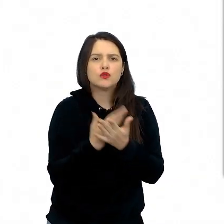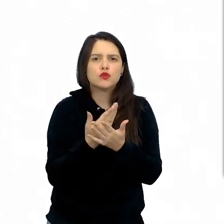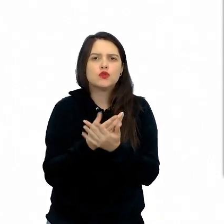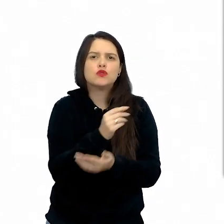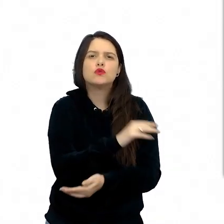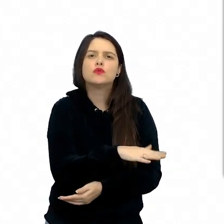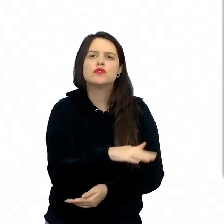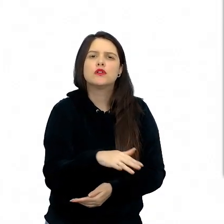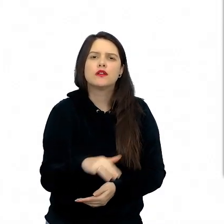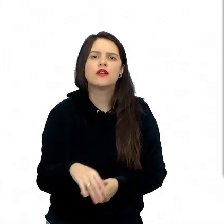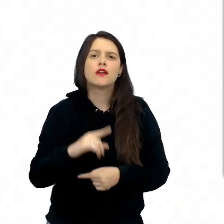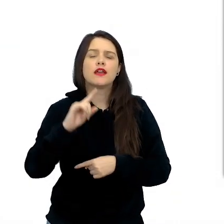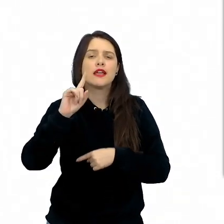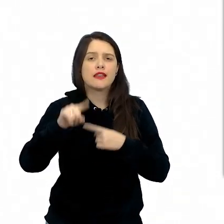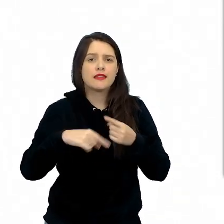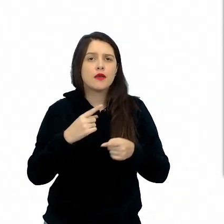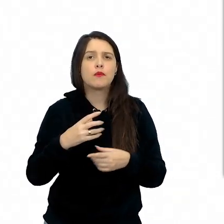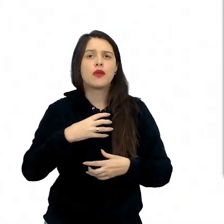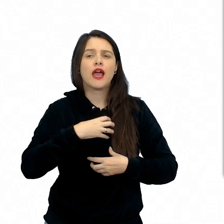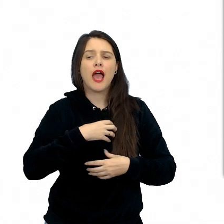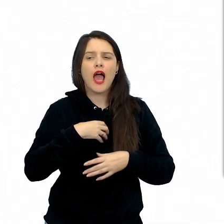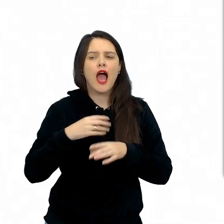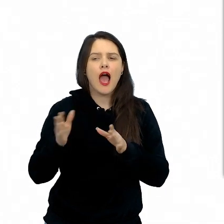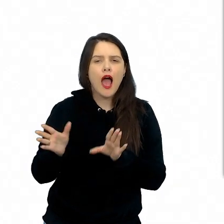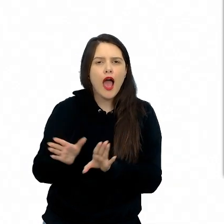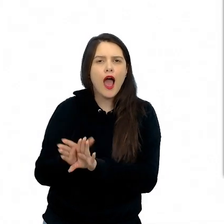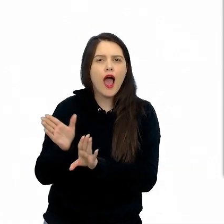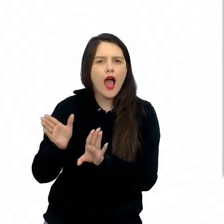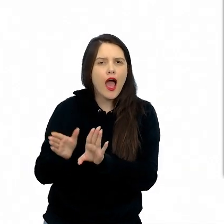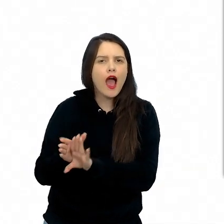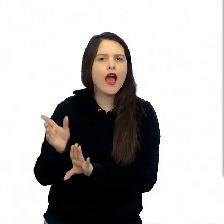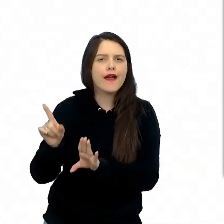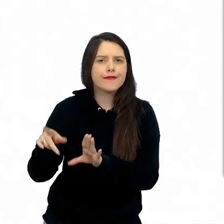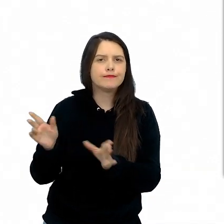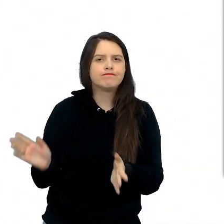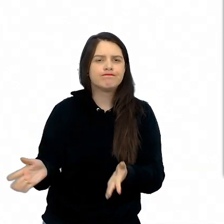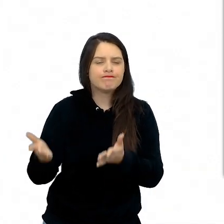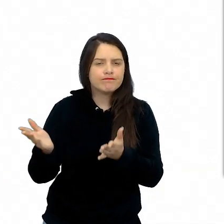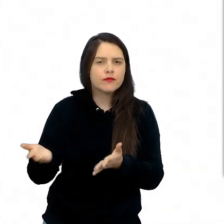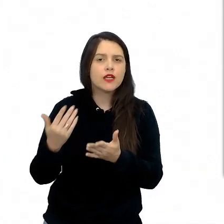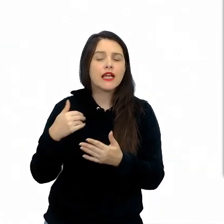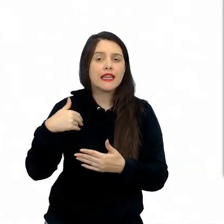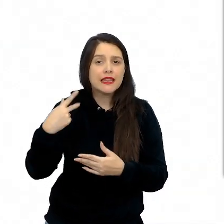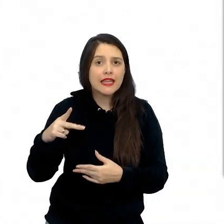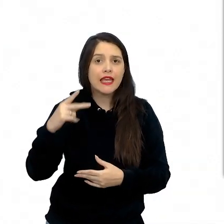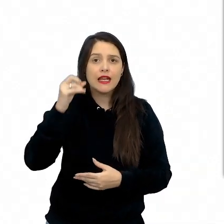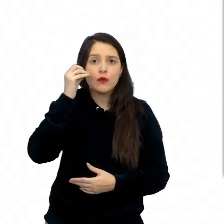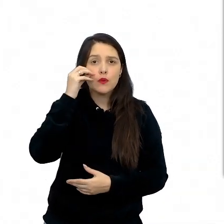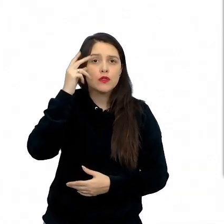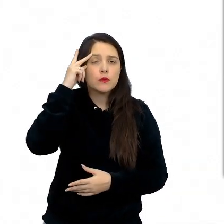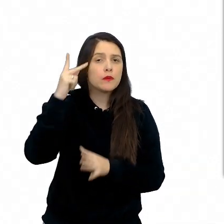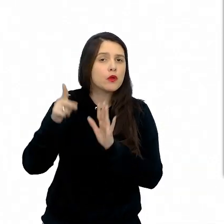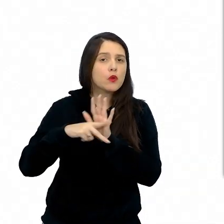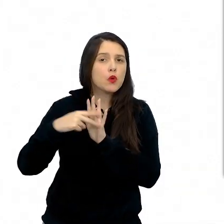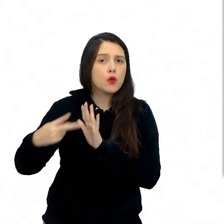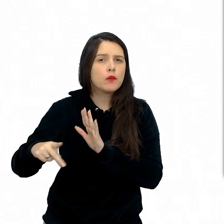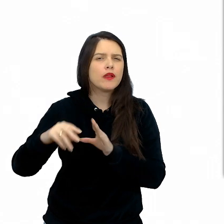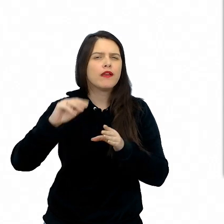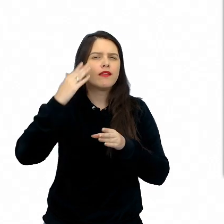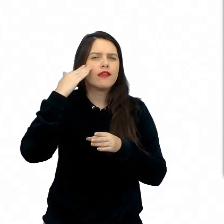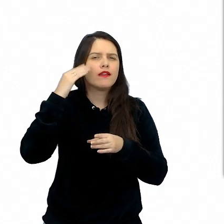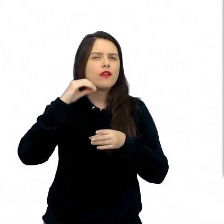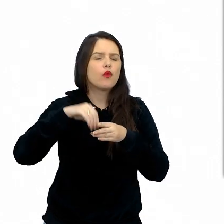estudantes e, dessa forma, auxiliá-los para que obtenham tal conhecimento, e o conhecimento do conteúdo